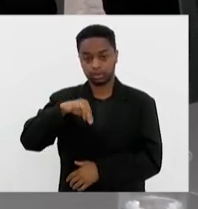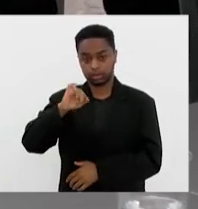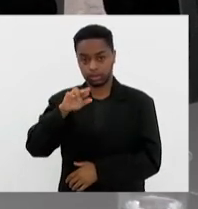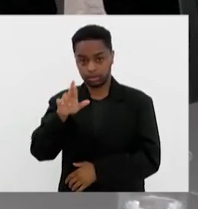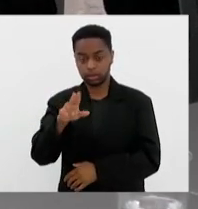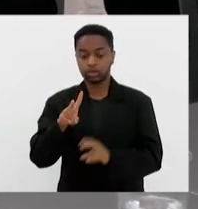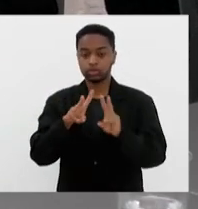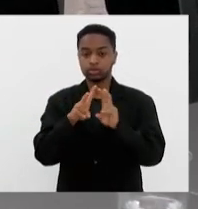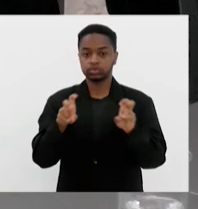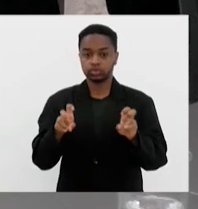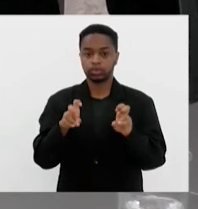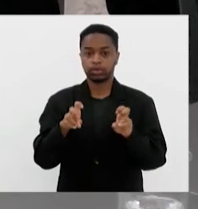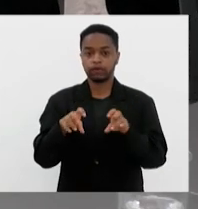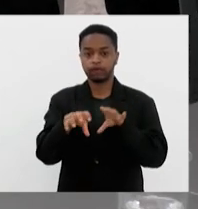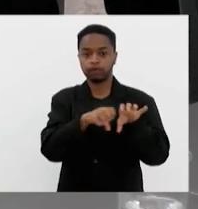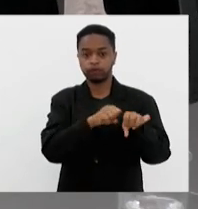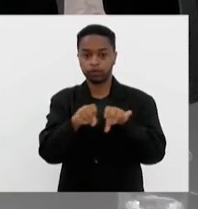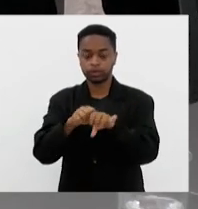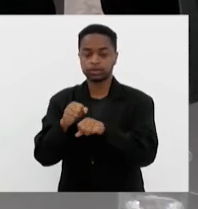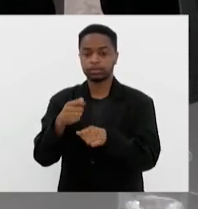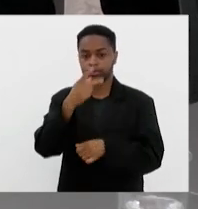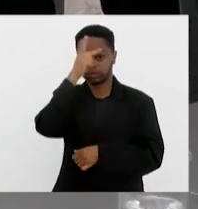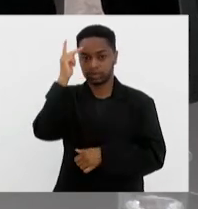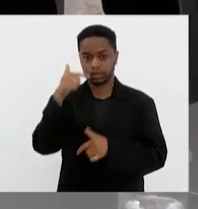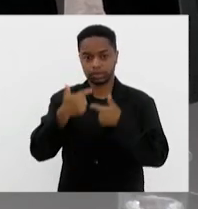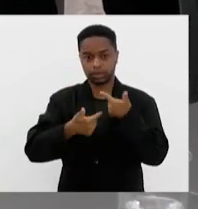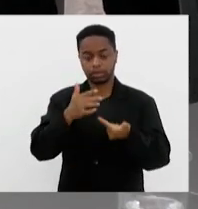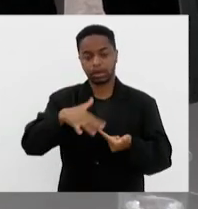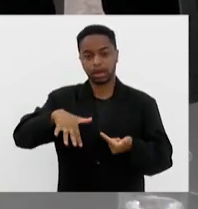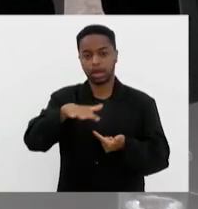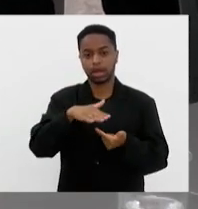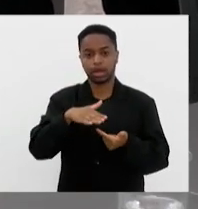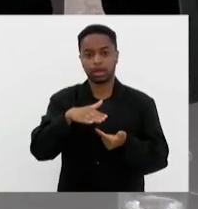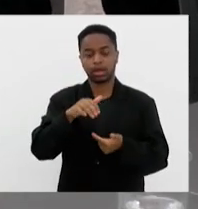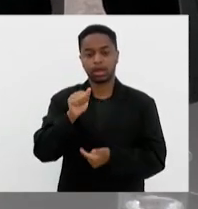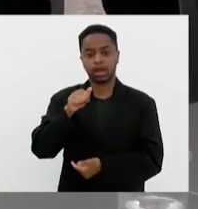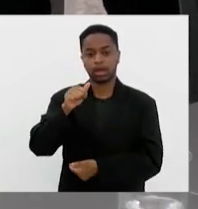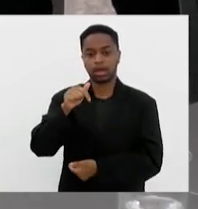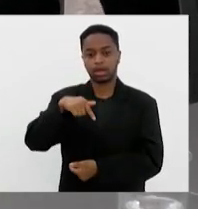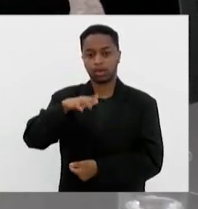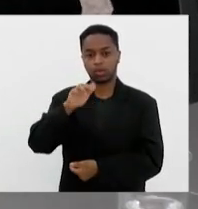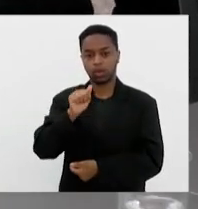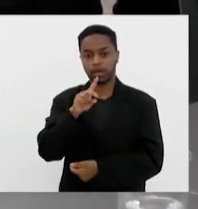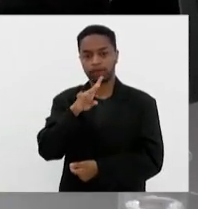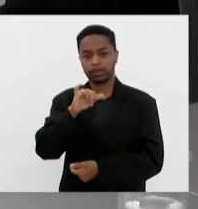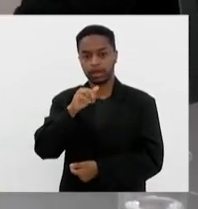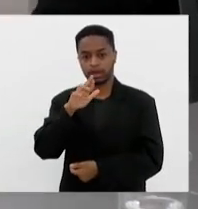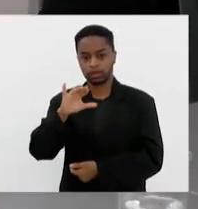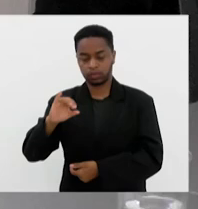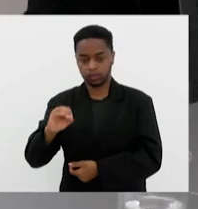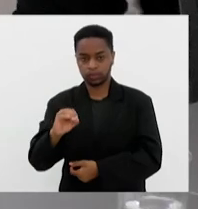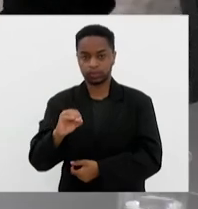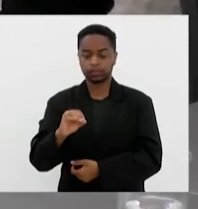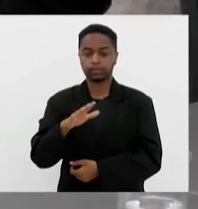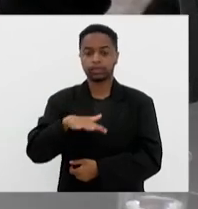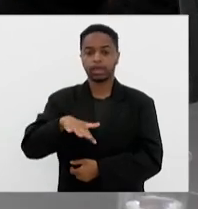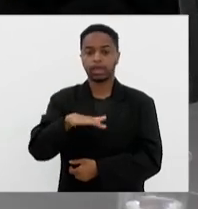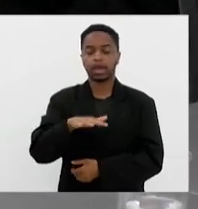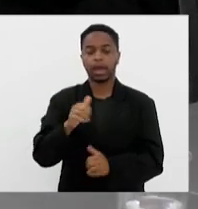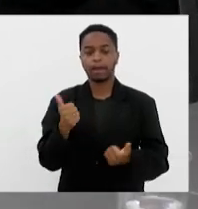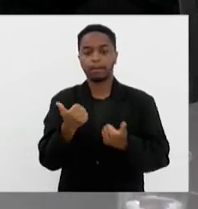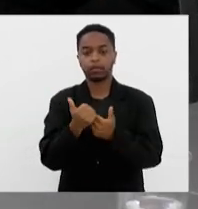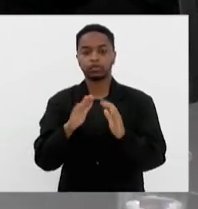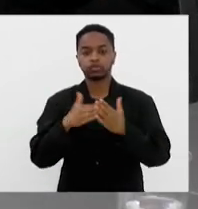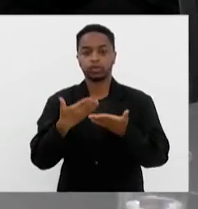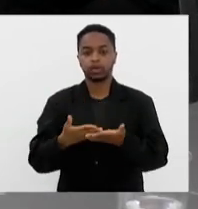formação de aquaviários, moço de convés, CFAQ MOC, nas unidades de Fundação de Apoio à Escola